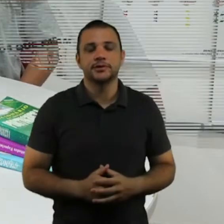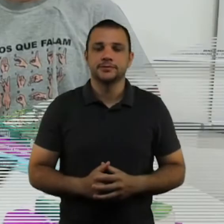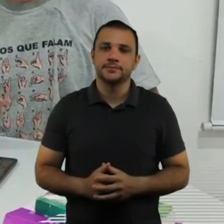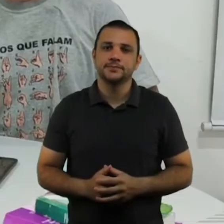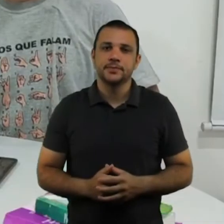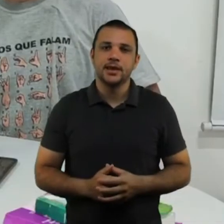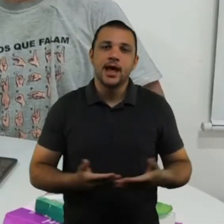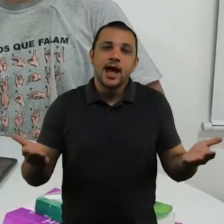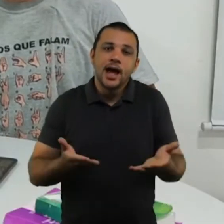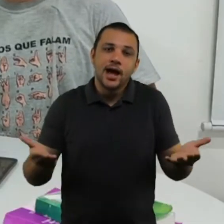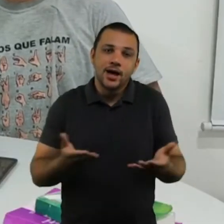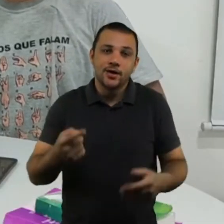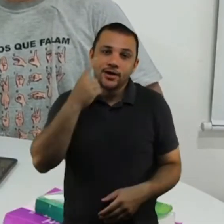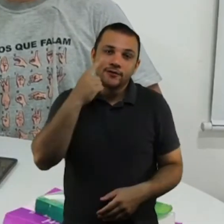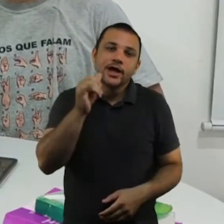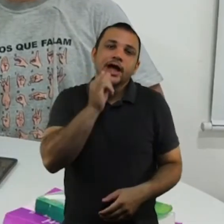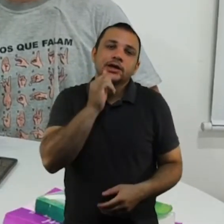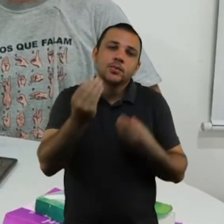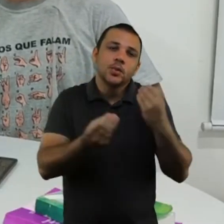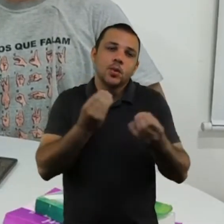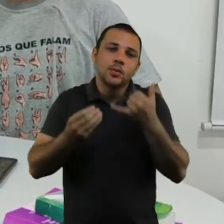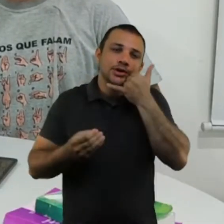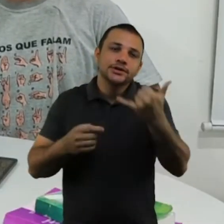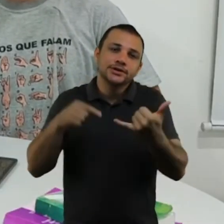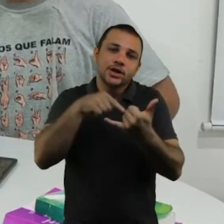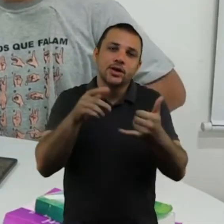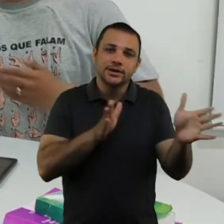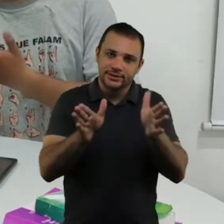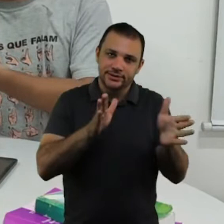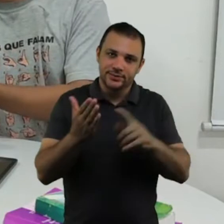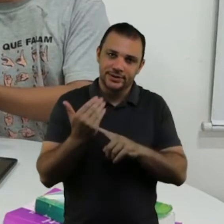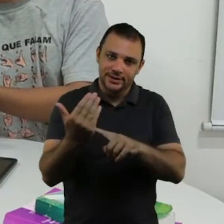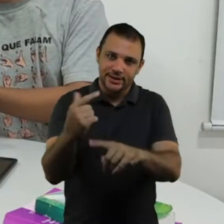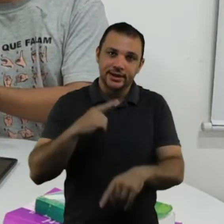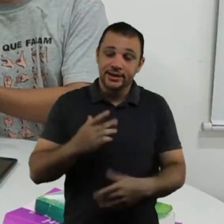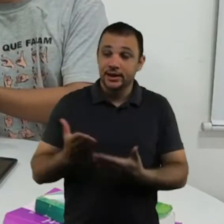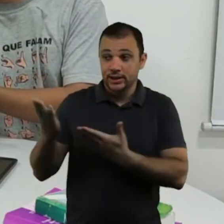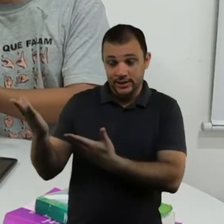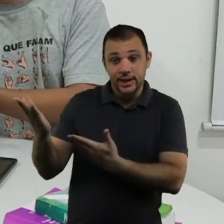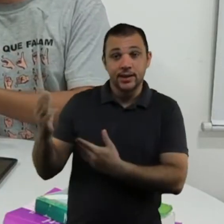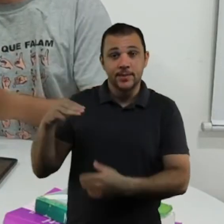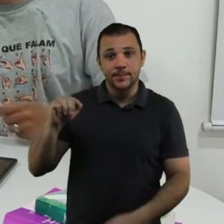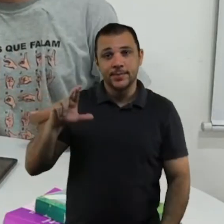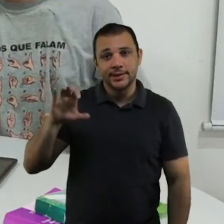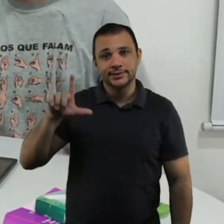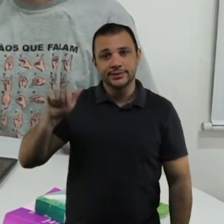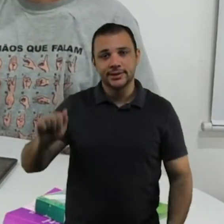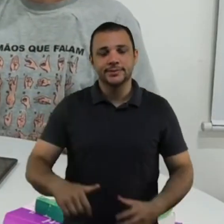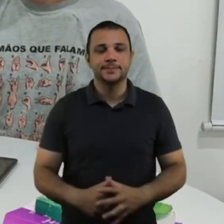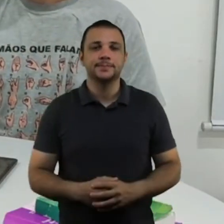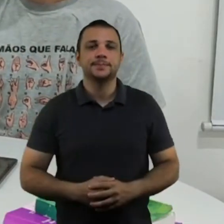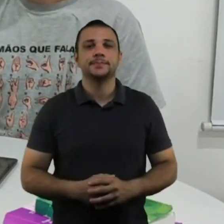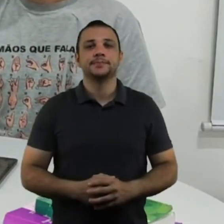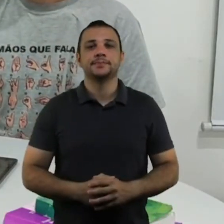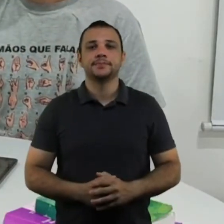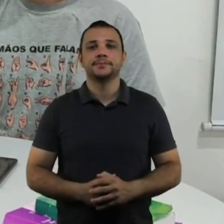tá? E agora a gente vai estar demonstrando, né, essa tecnologia assistiva através do celular da Marcela. Bom,